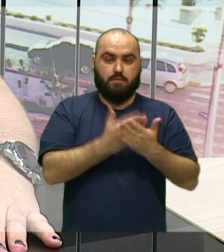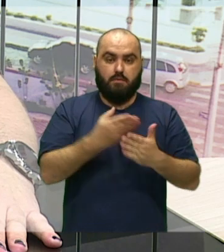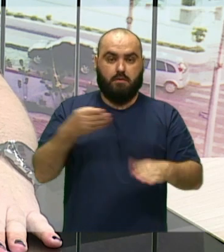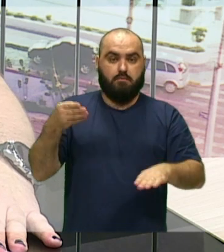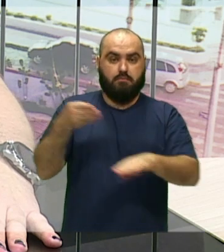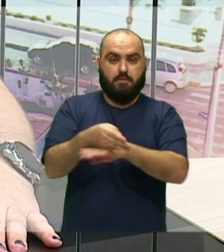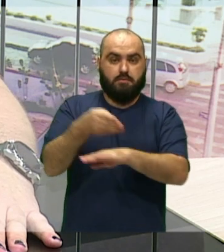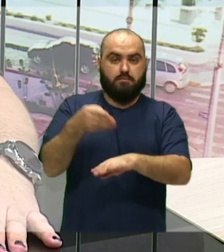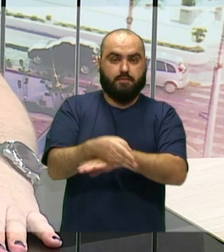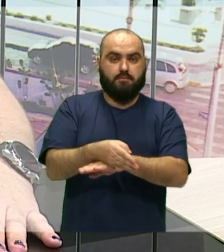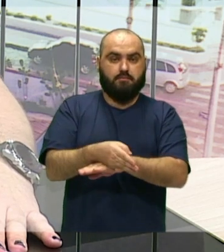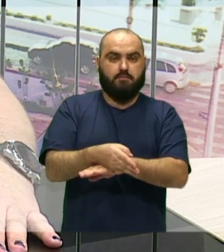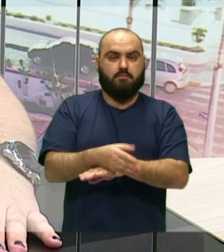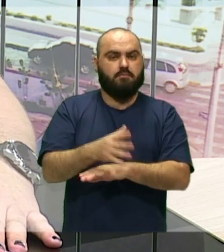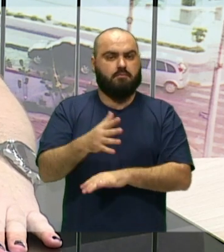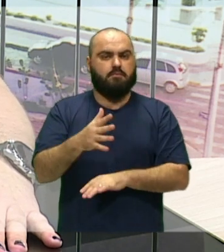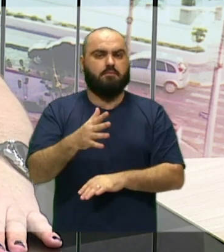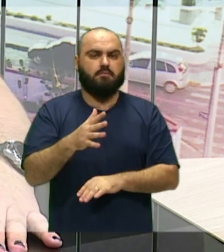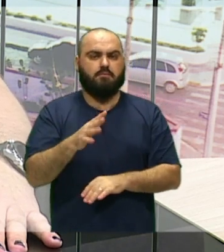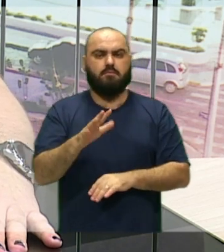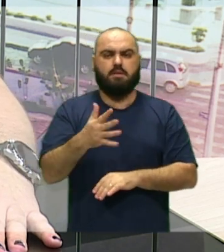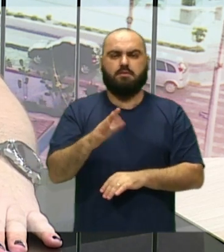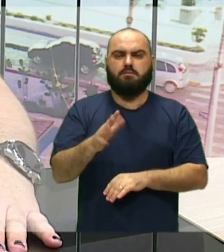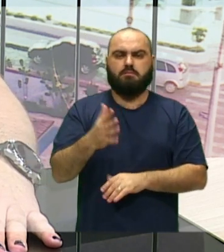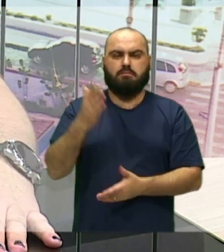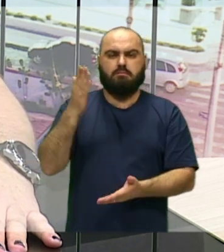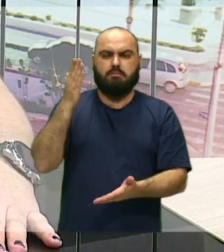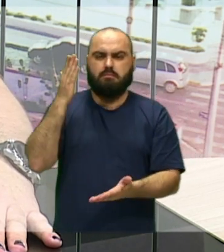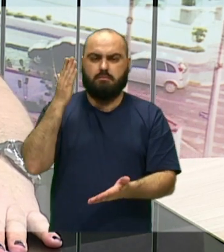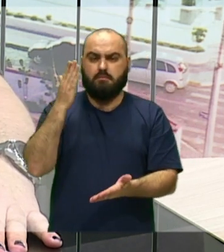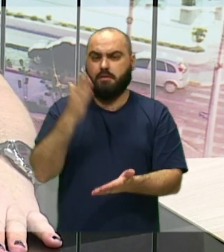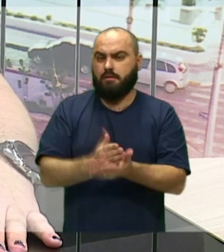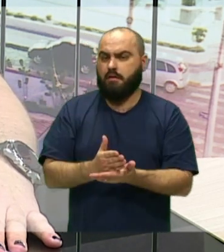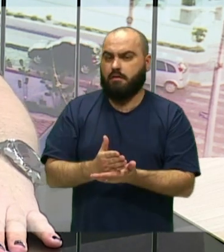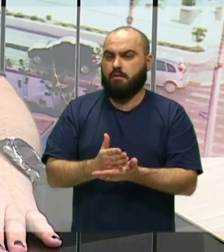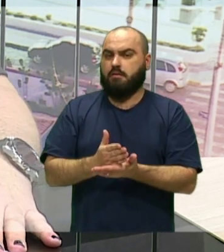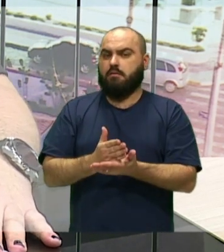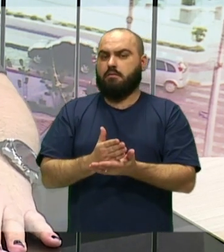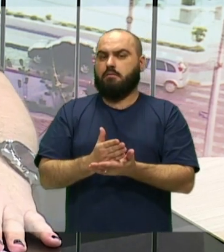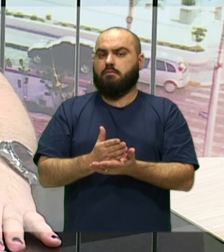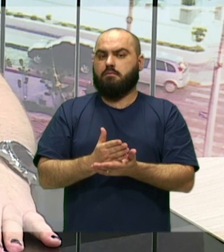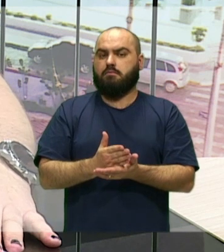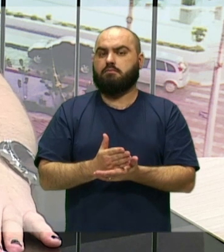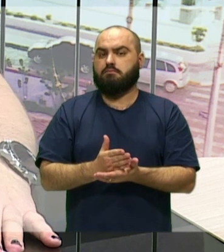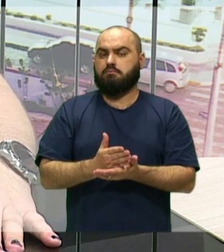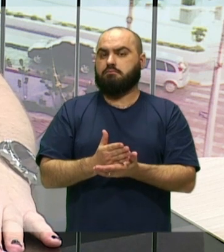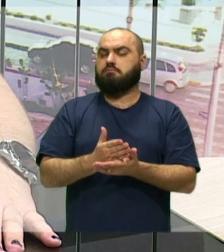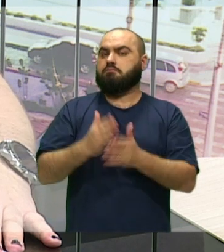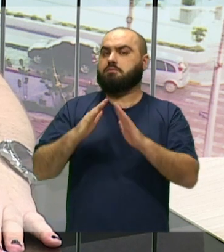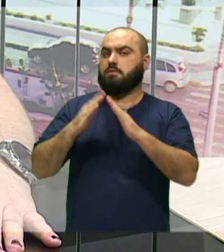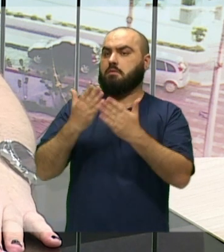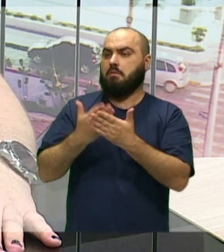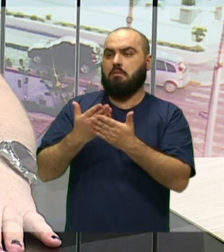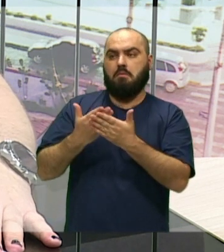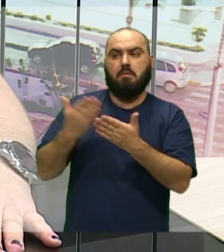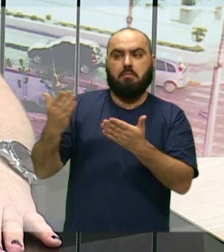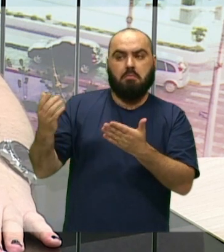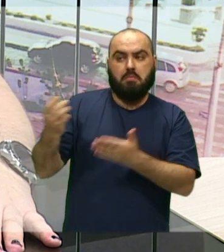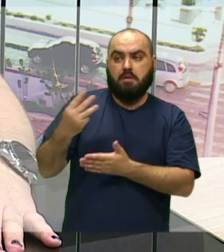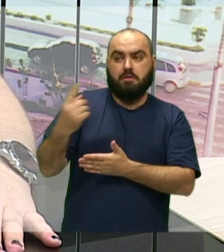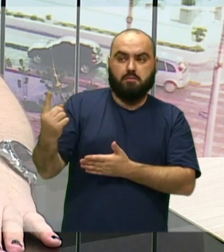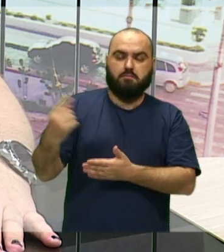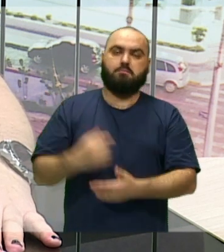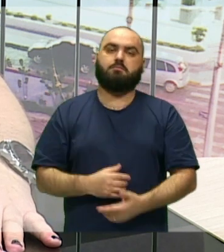da cidade acho que dá ali metade talvez um pouco menos da metade eh